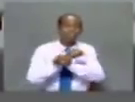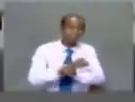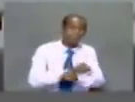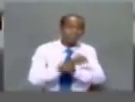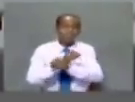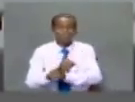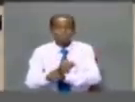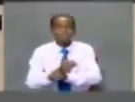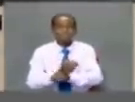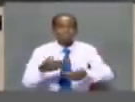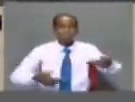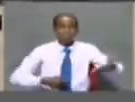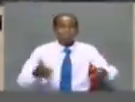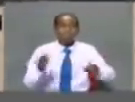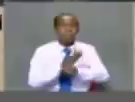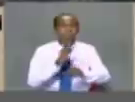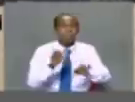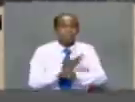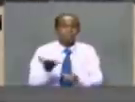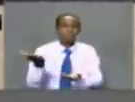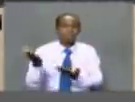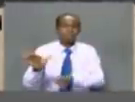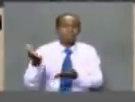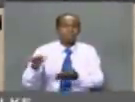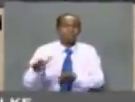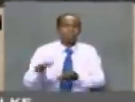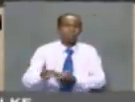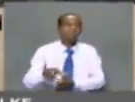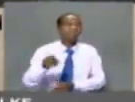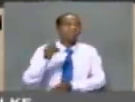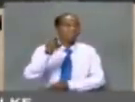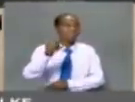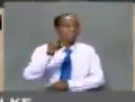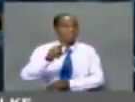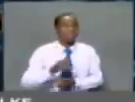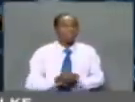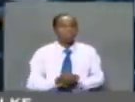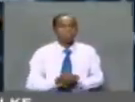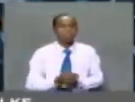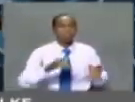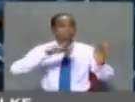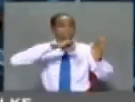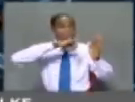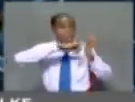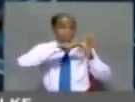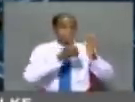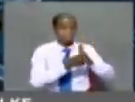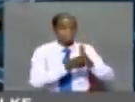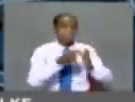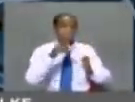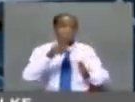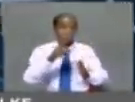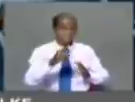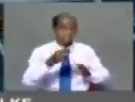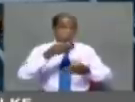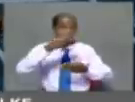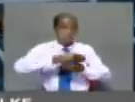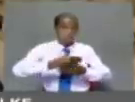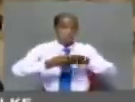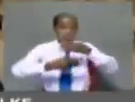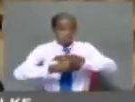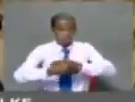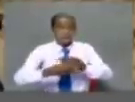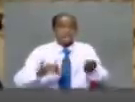ali. Há também indícios de que o projeto para a construção do novo aeroporto nem